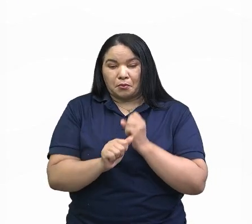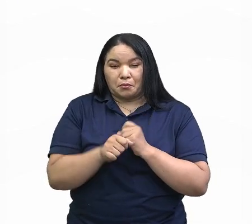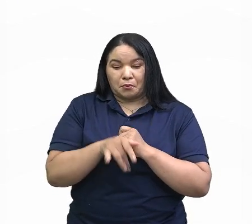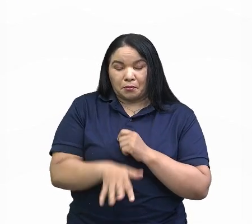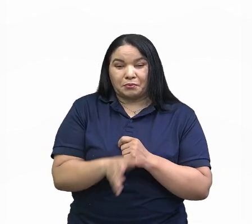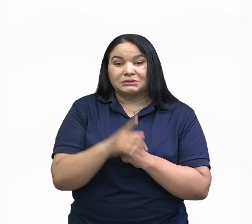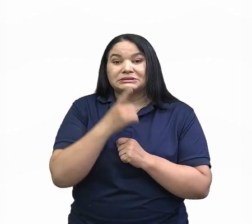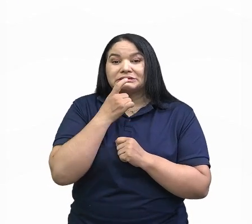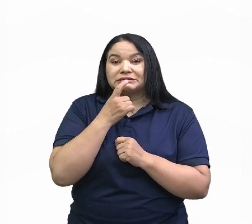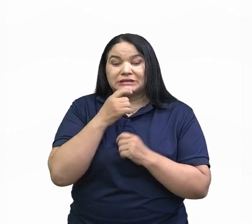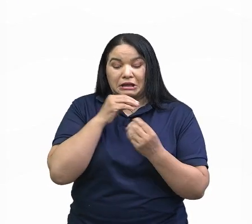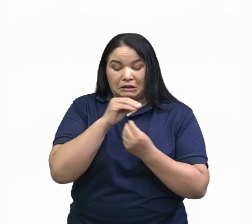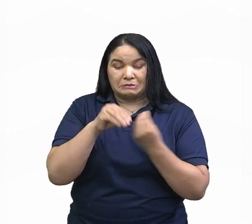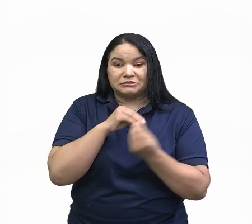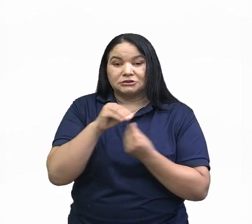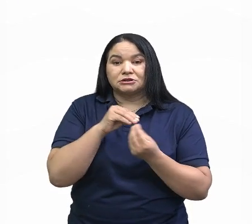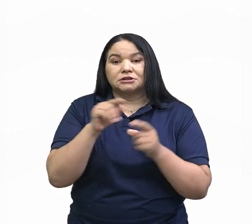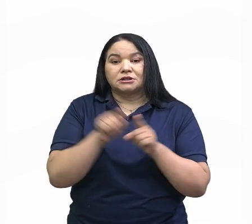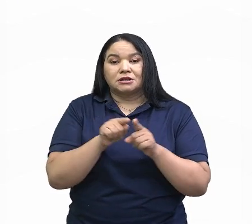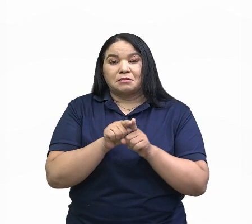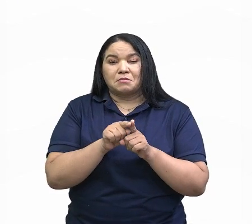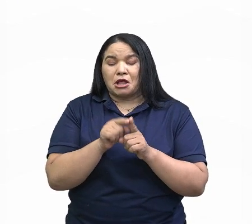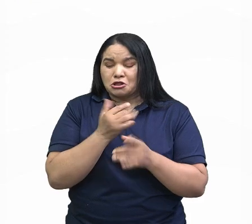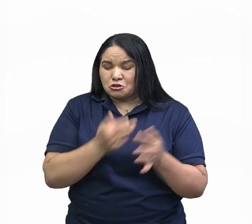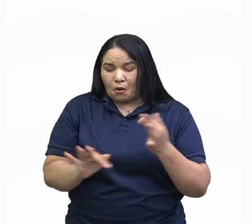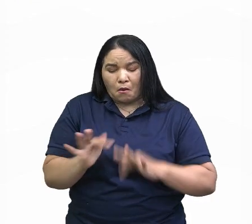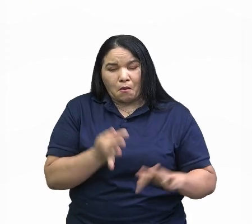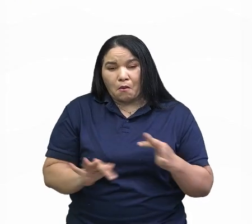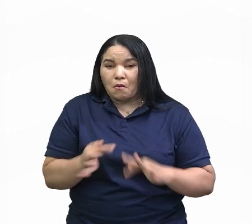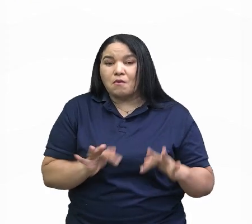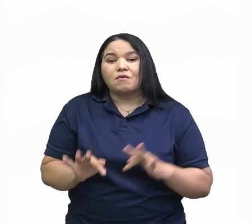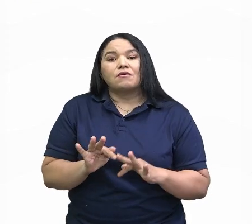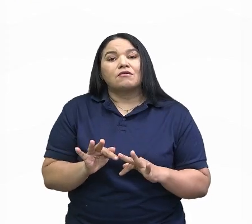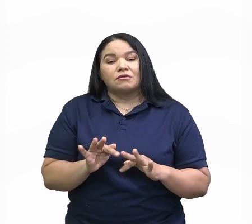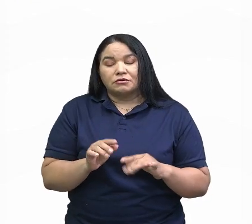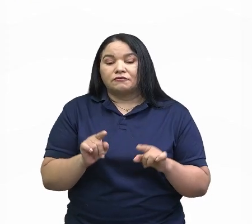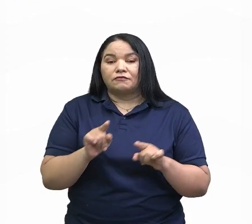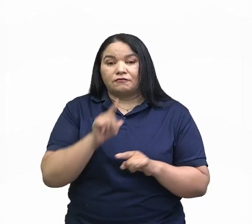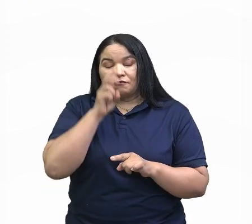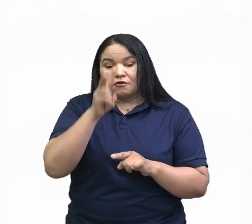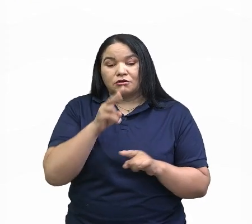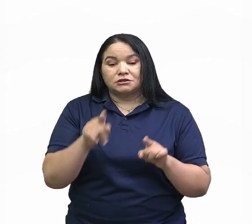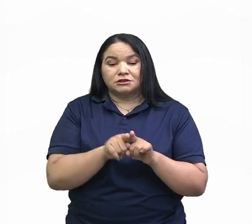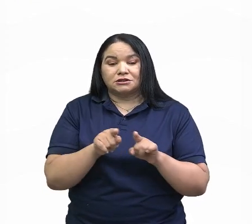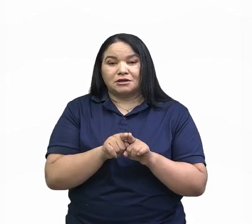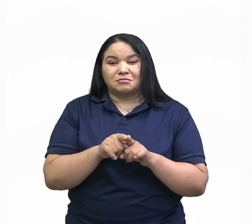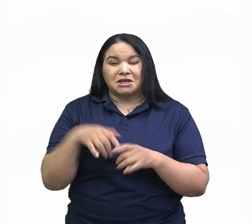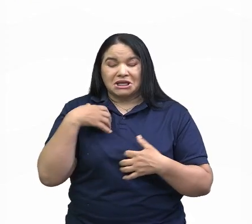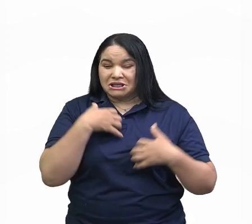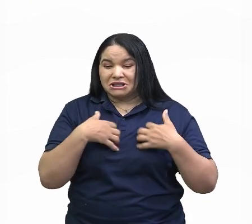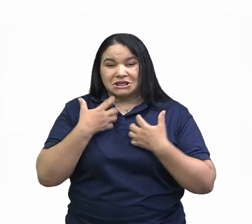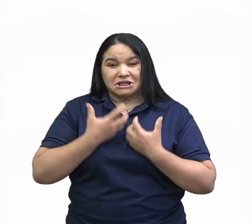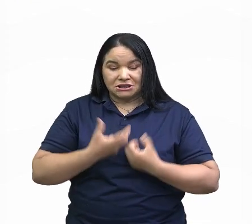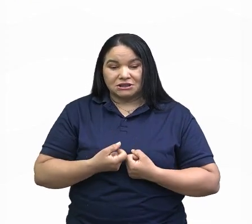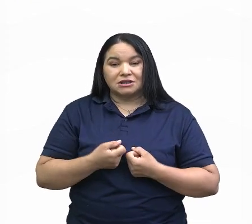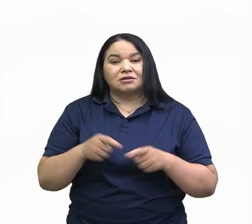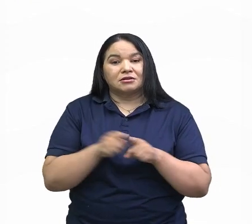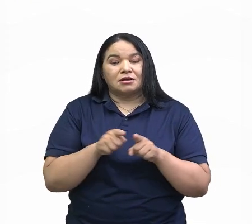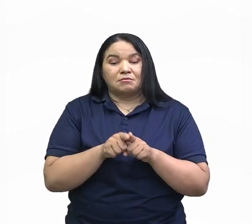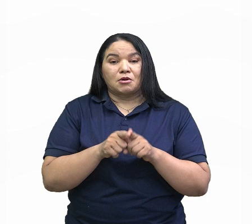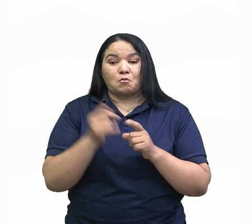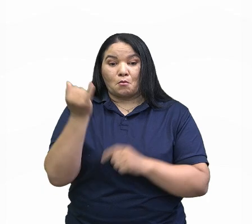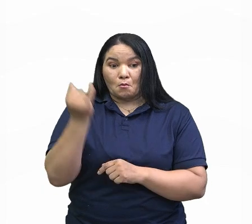ou muco, cólicas abdominais, fadiga e perda de peso, né? Então, existem ali algumas